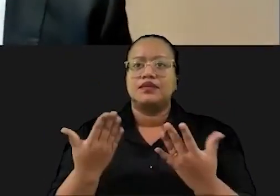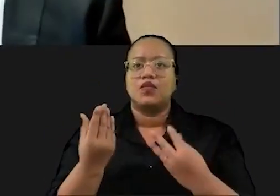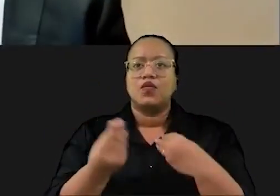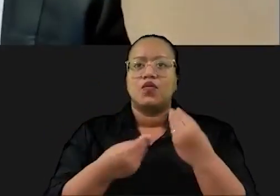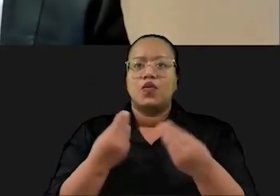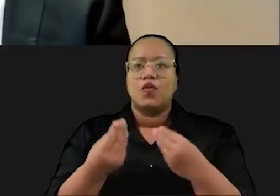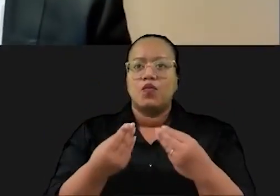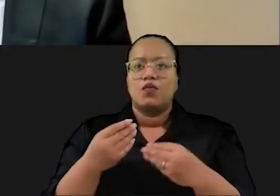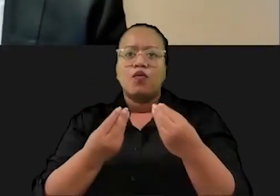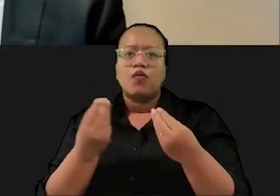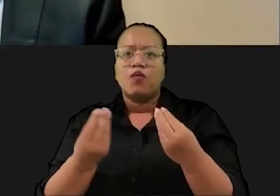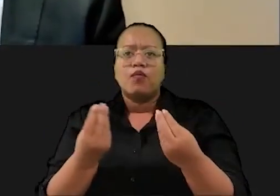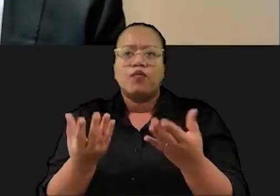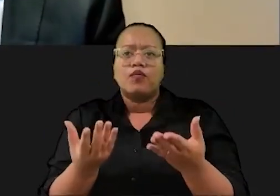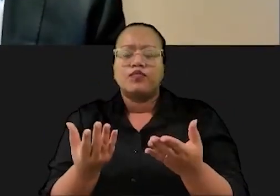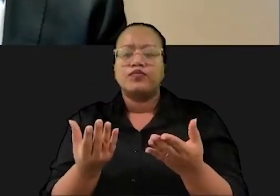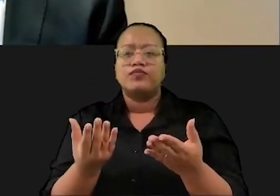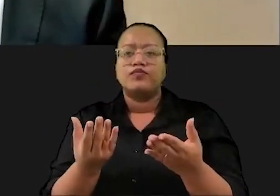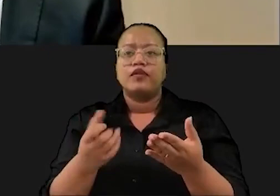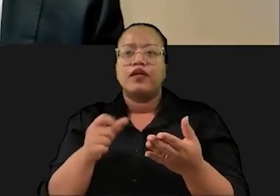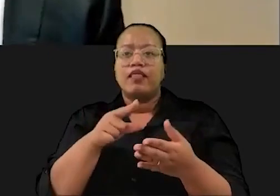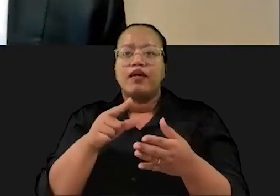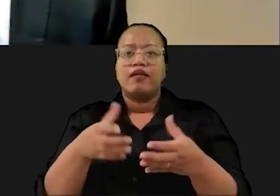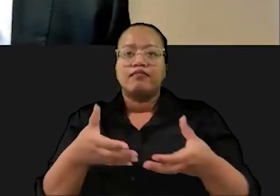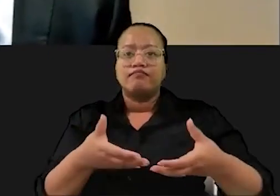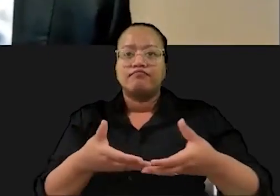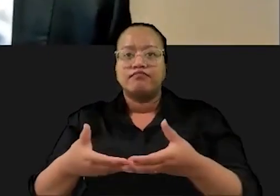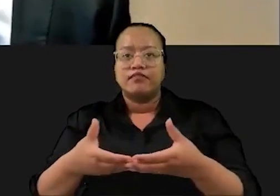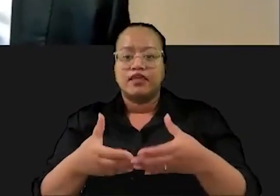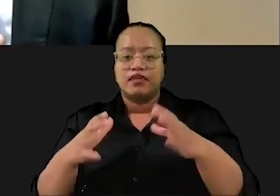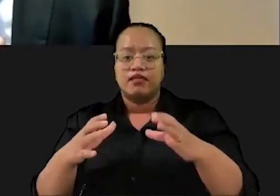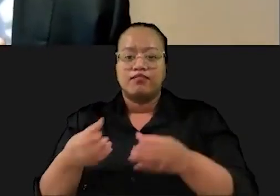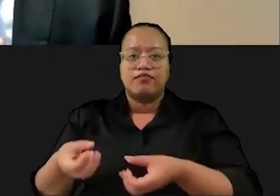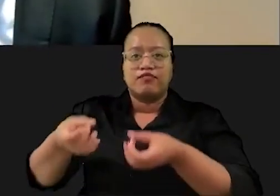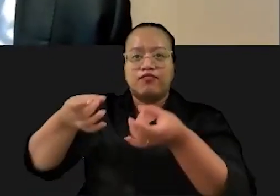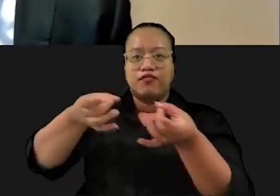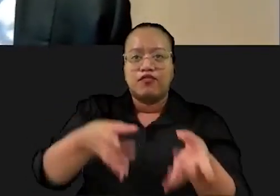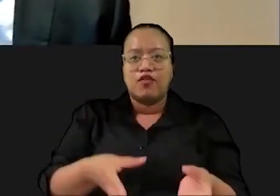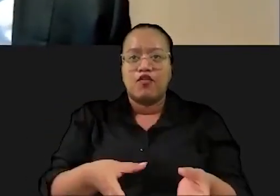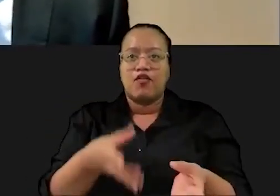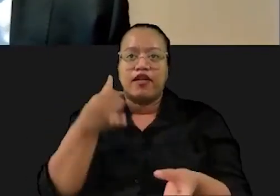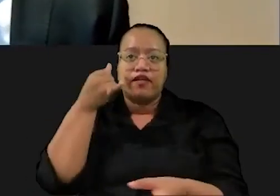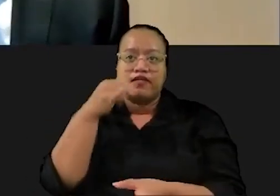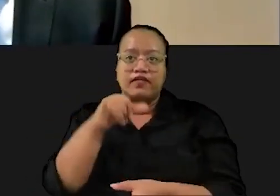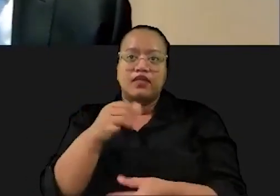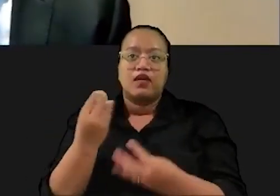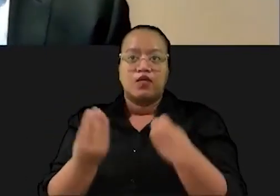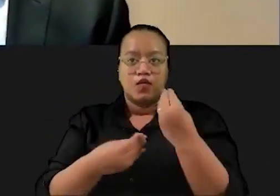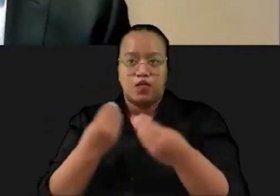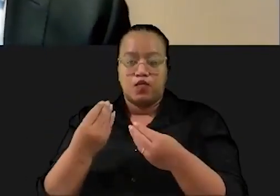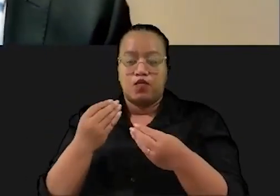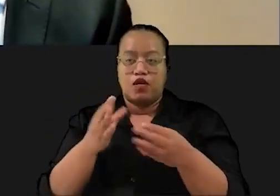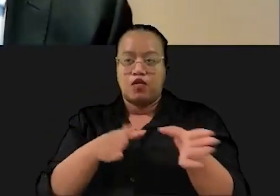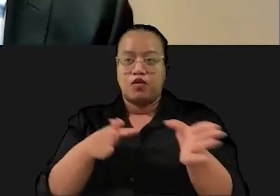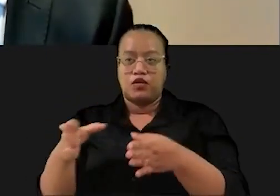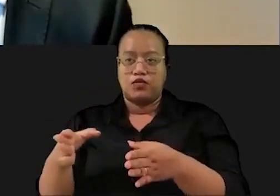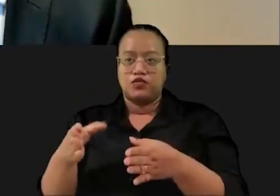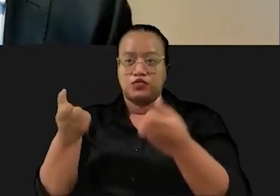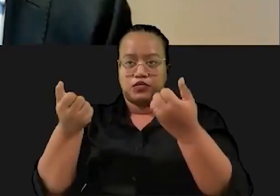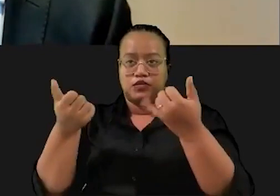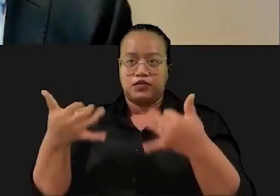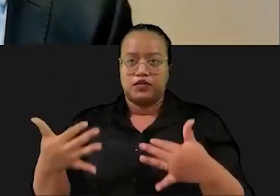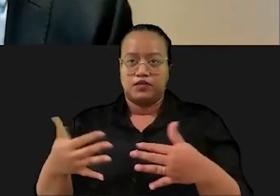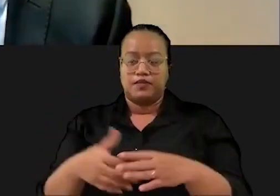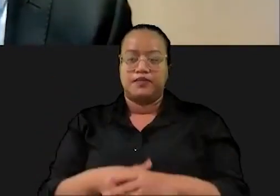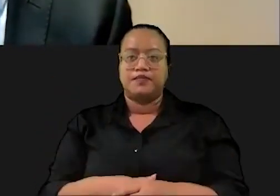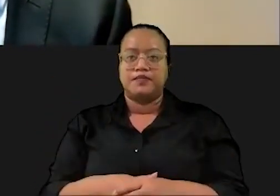água da bacia? Essa última parte da minha fala. A meu ver, e aqui eu queria colocar isso mais como